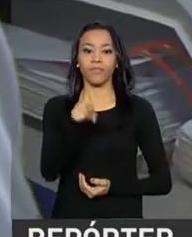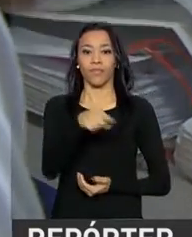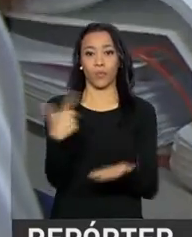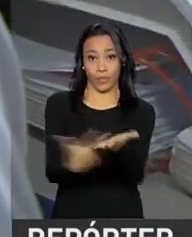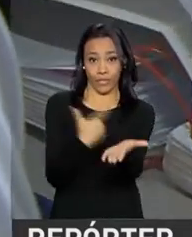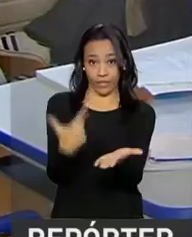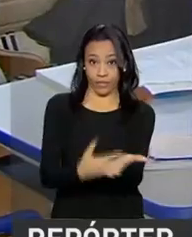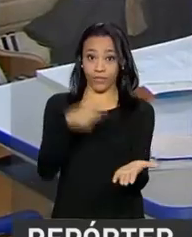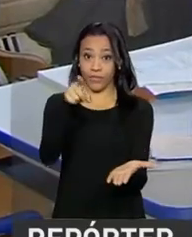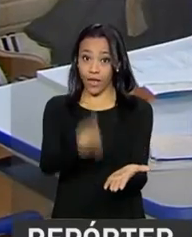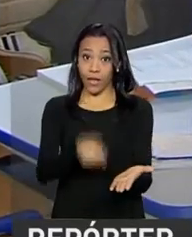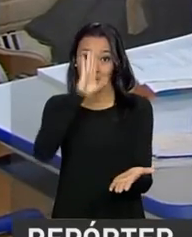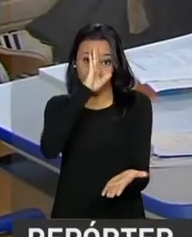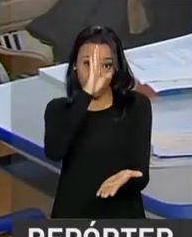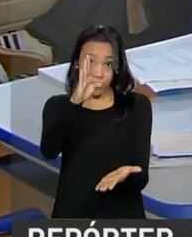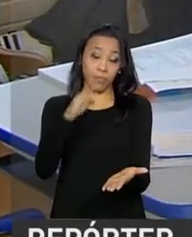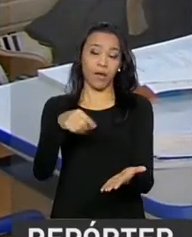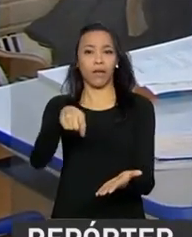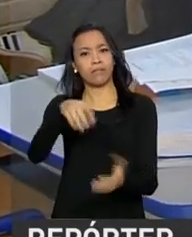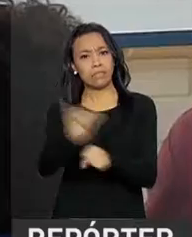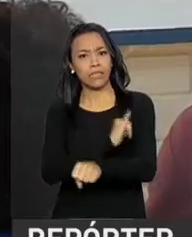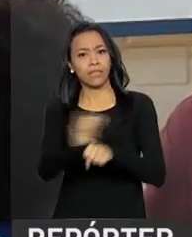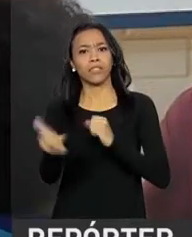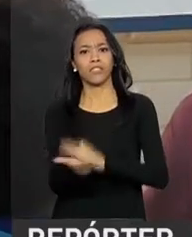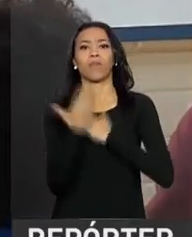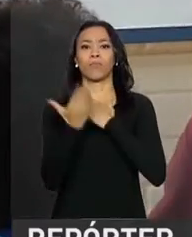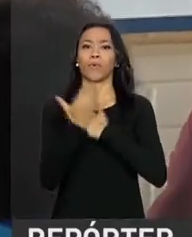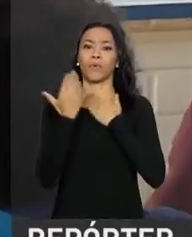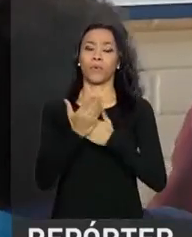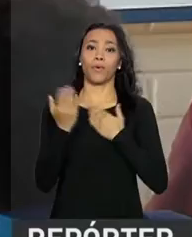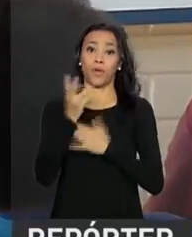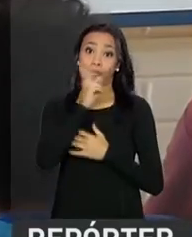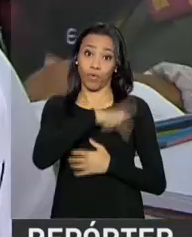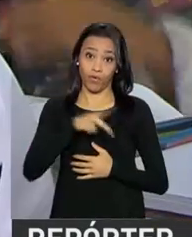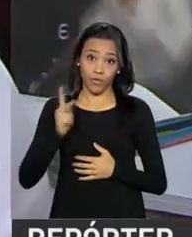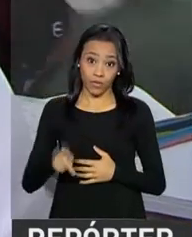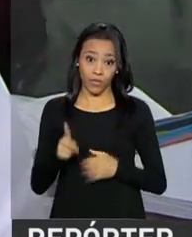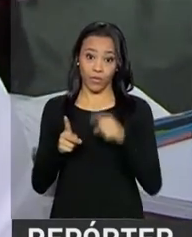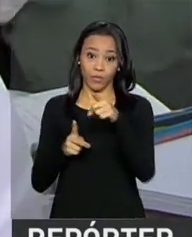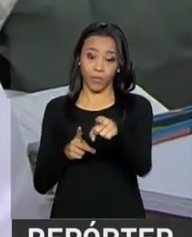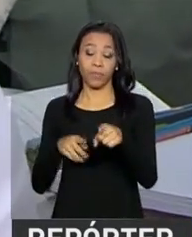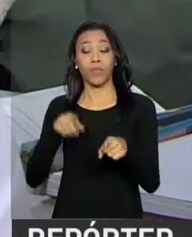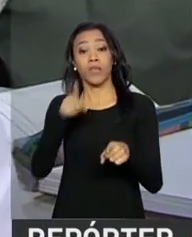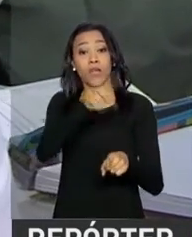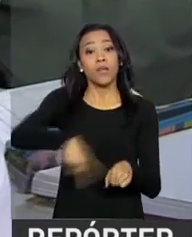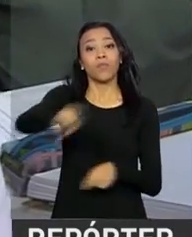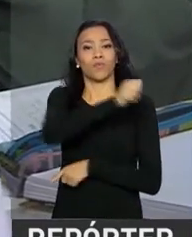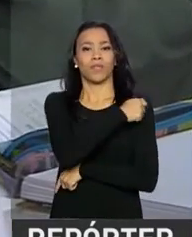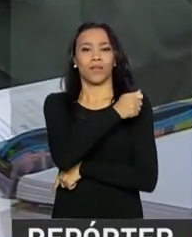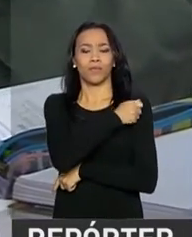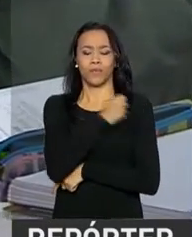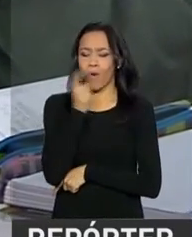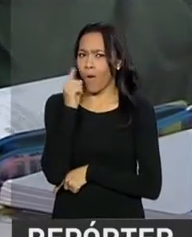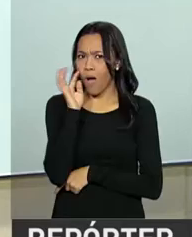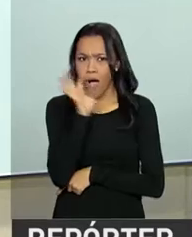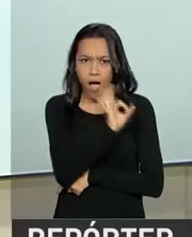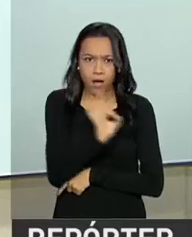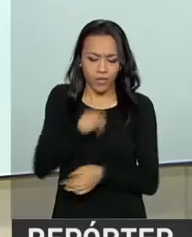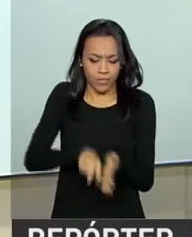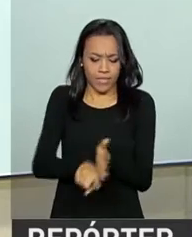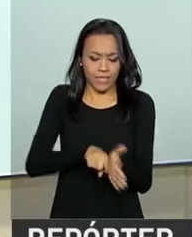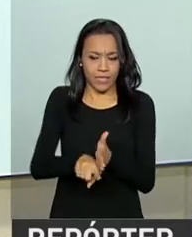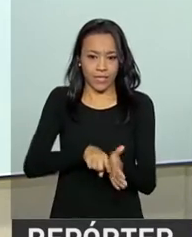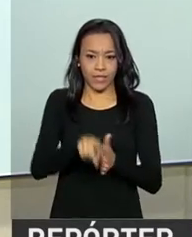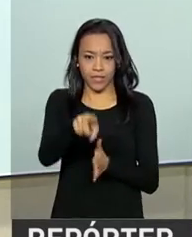didático é o principal instrumento de apoio do professor na sala de aula para os estudantes é fonte de pesquisa me